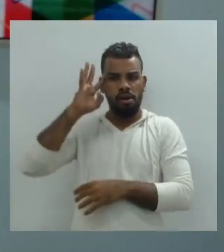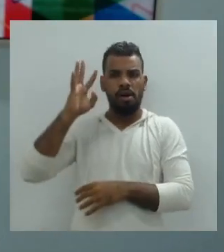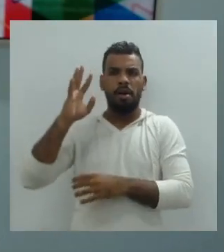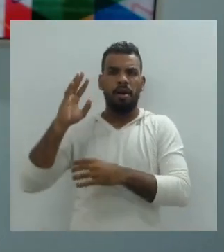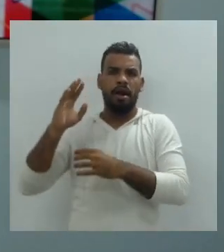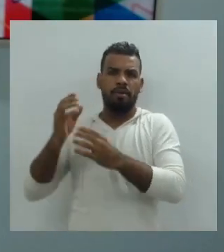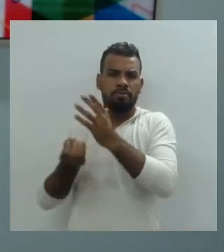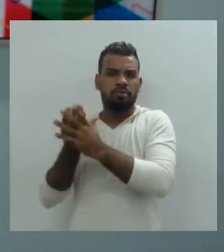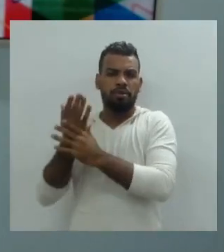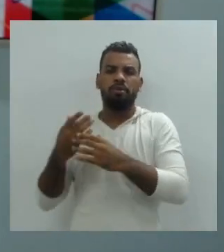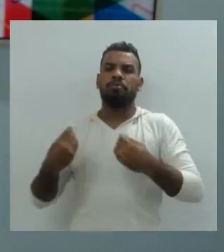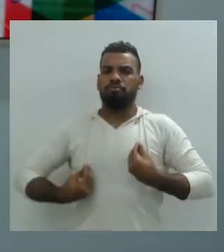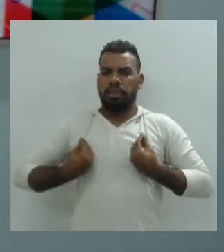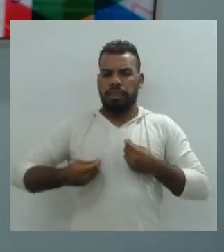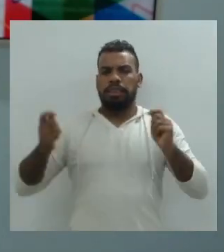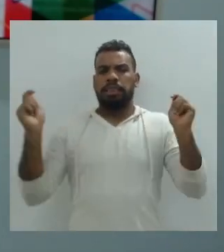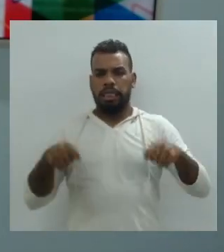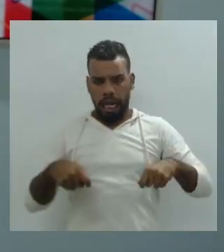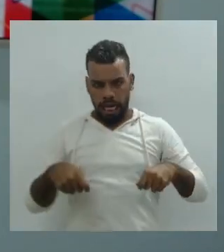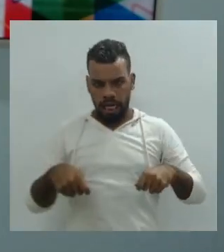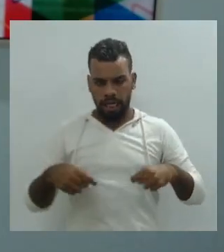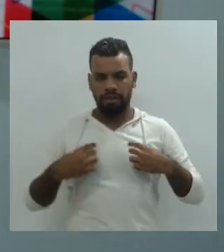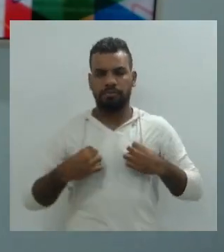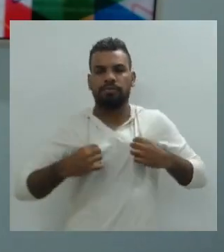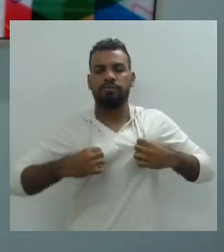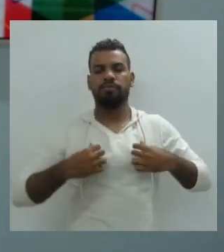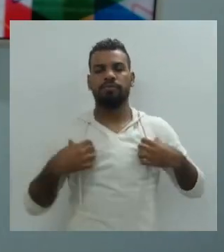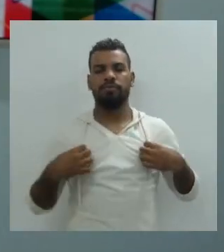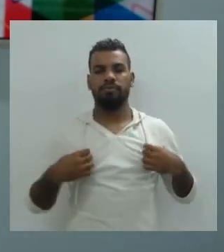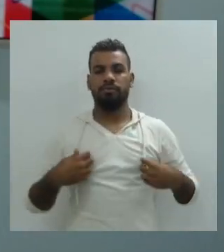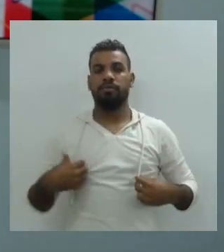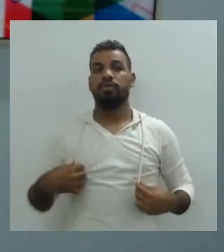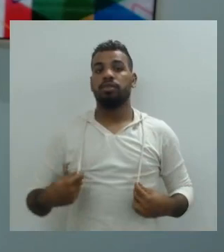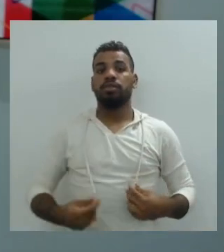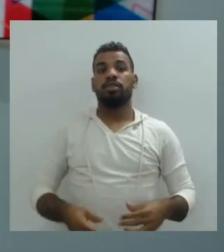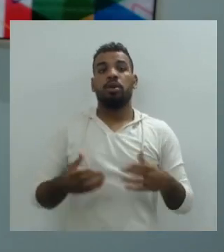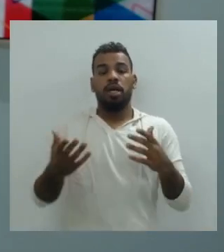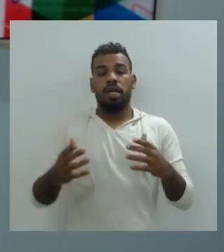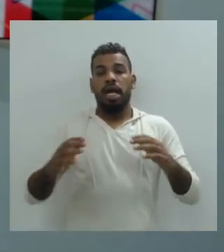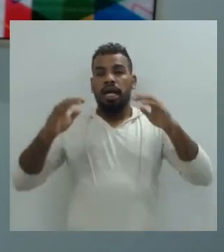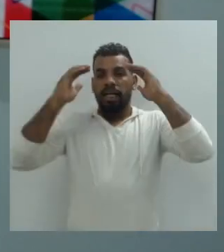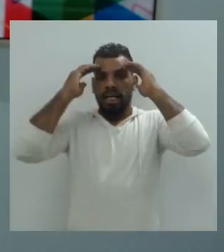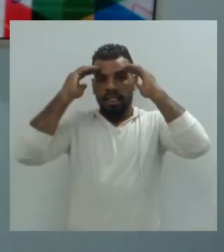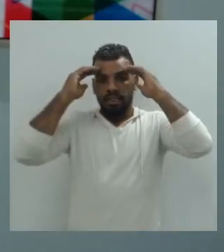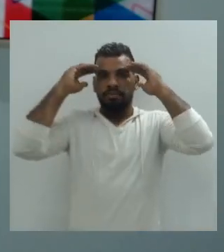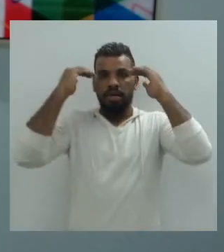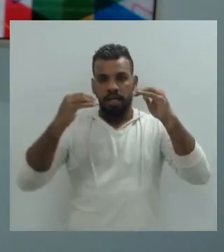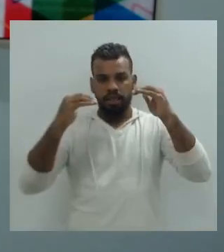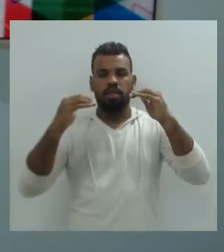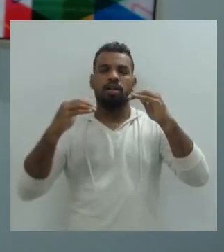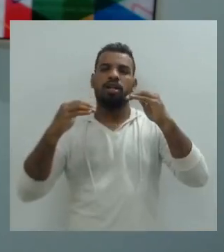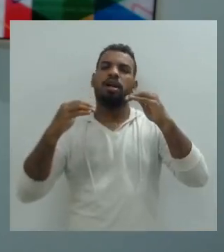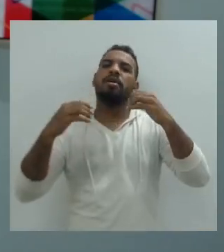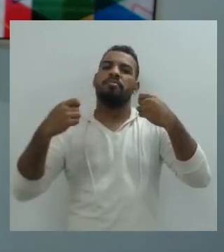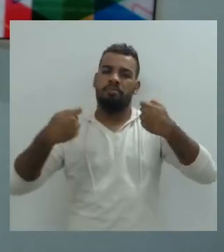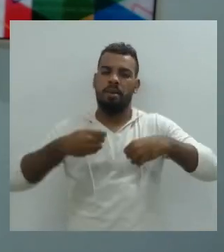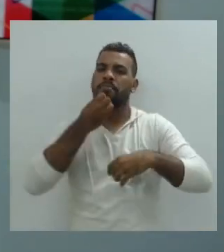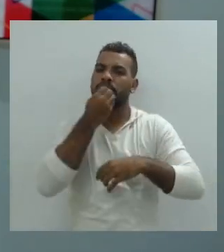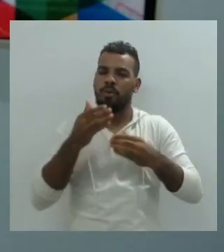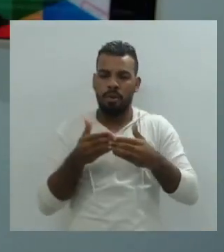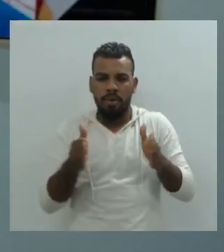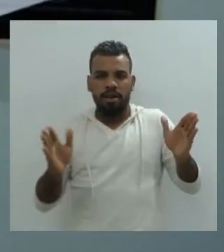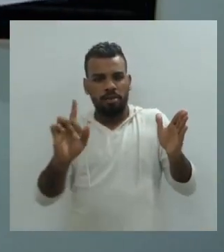se faça presente. Bacana? Então, respeito e disposição para ouvir o outro é algo